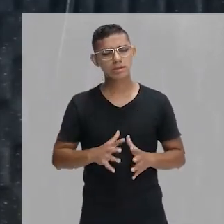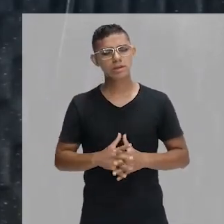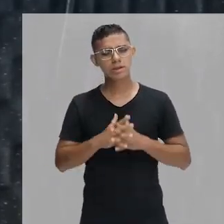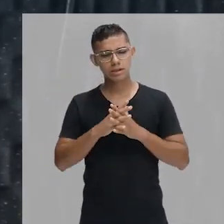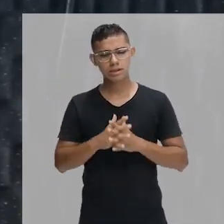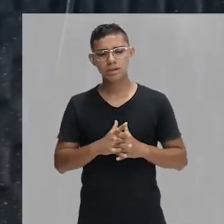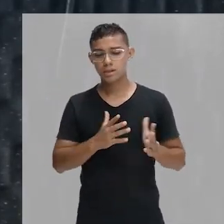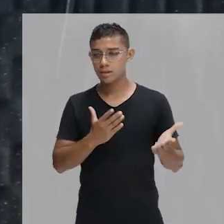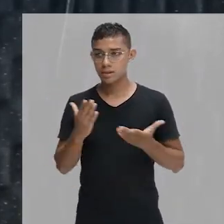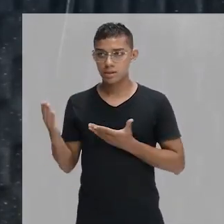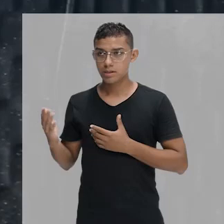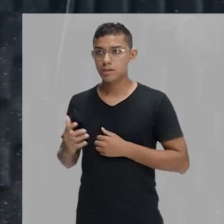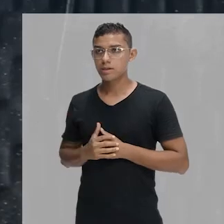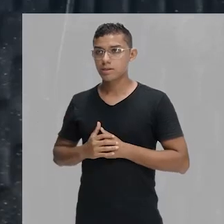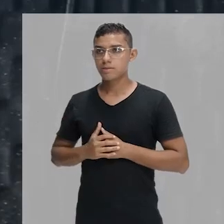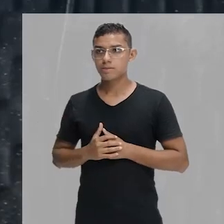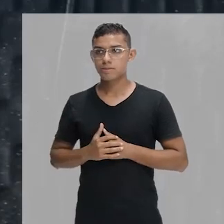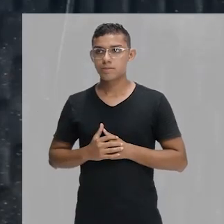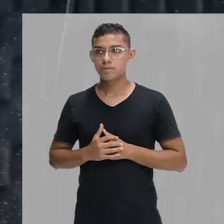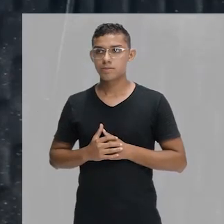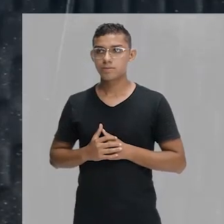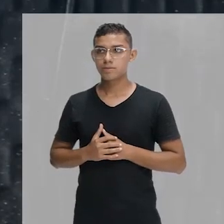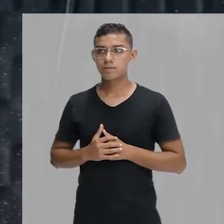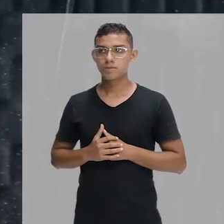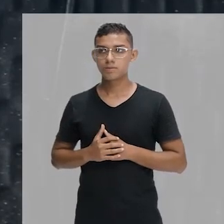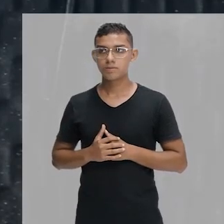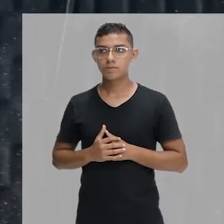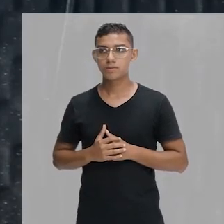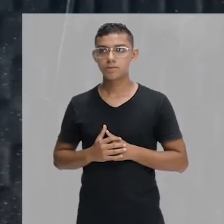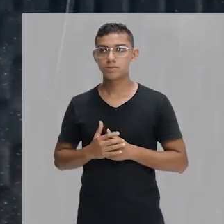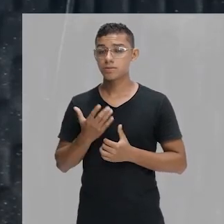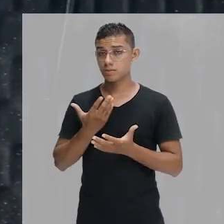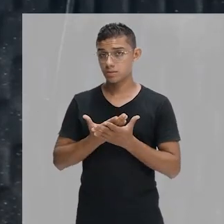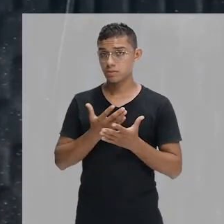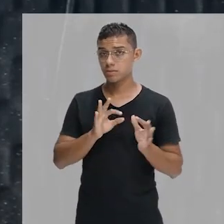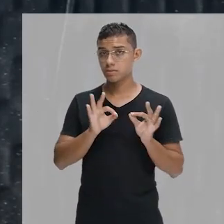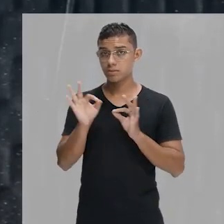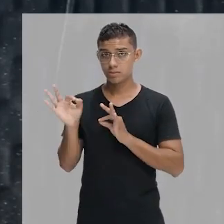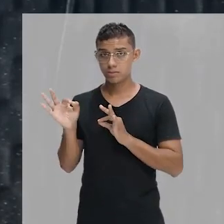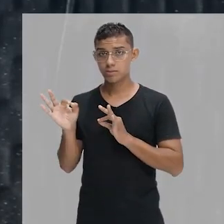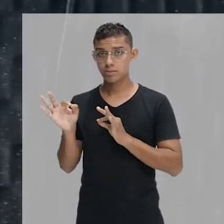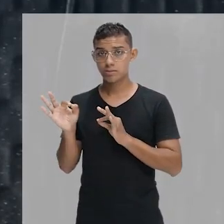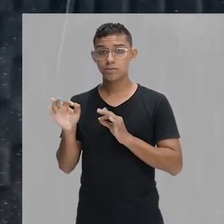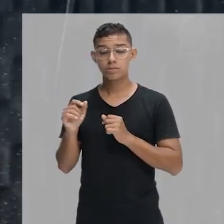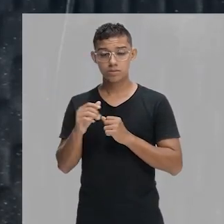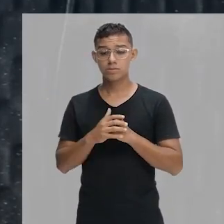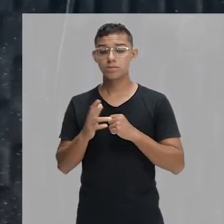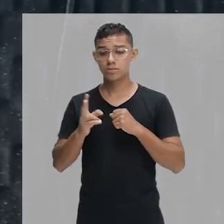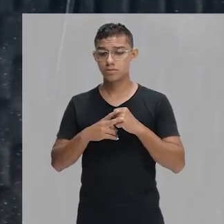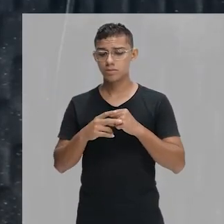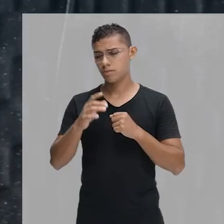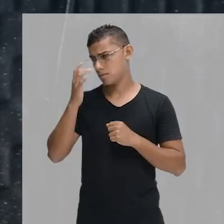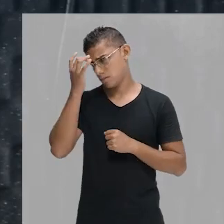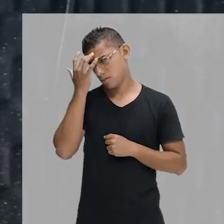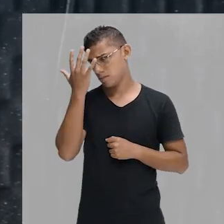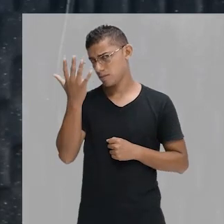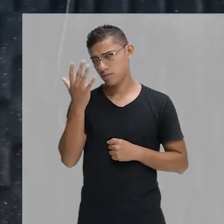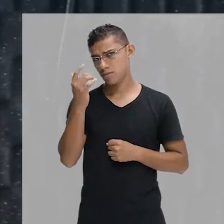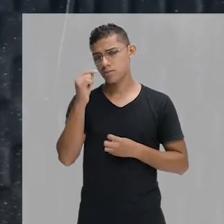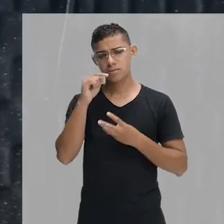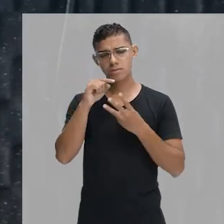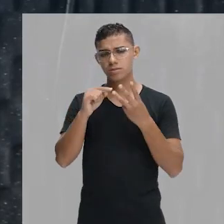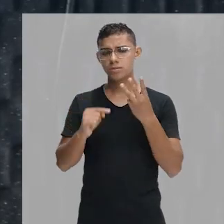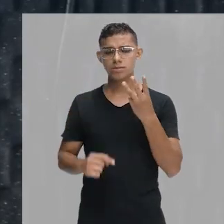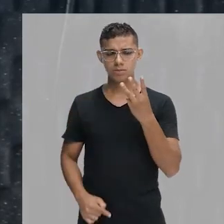Mas nós vimos já em outra aula que o verbo irregular em espanhol é o mais fácil que tem de se aprender,